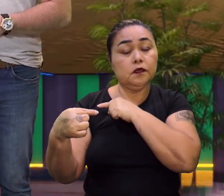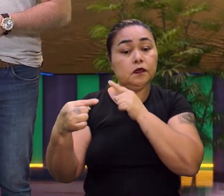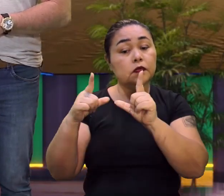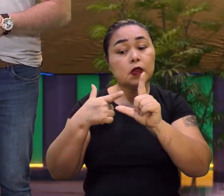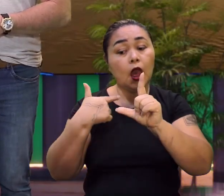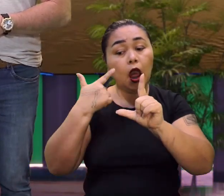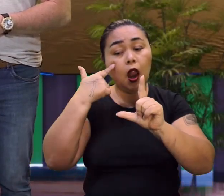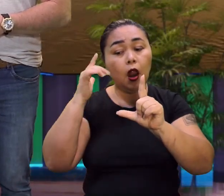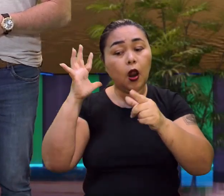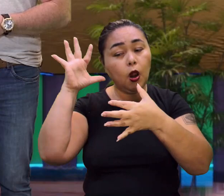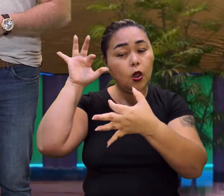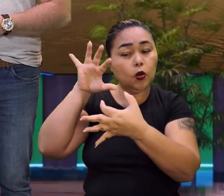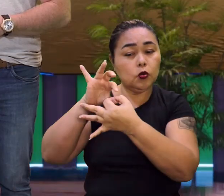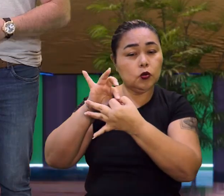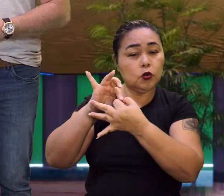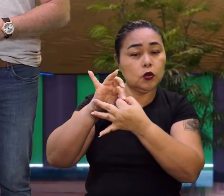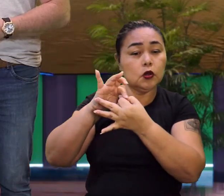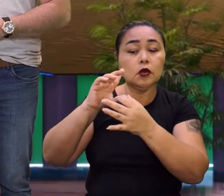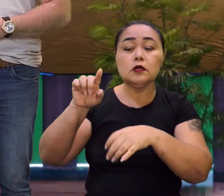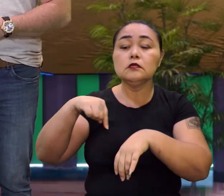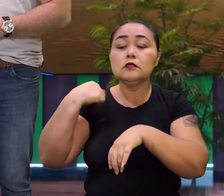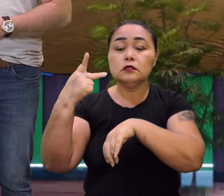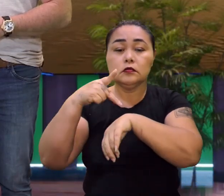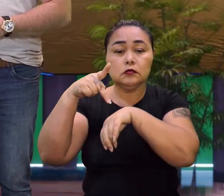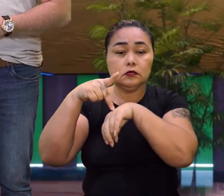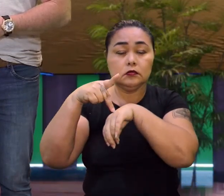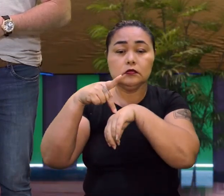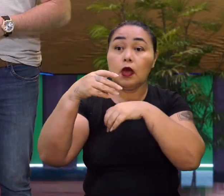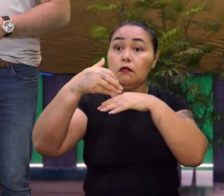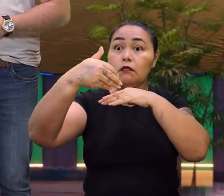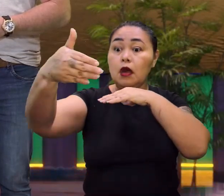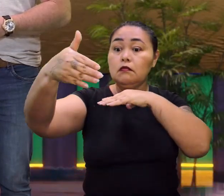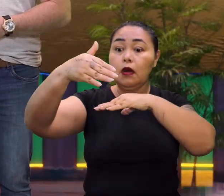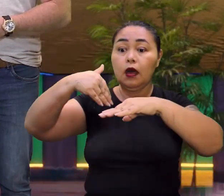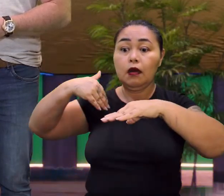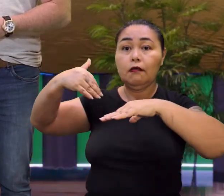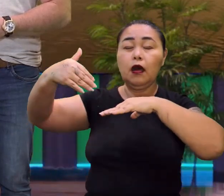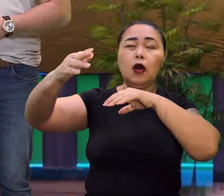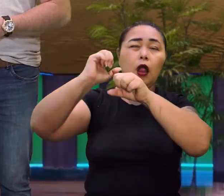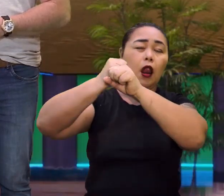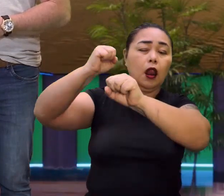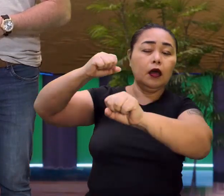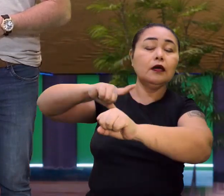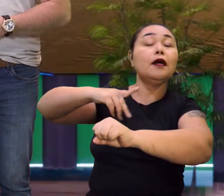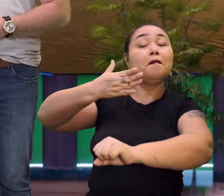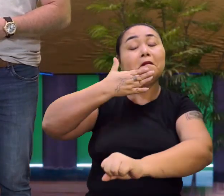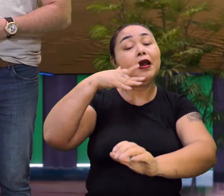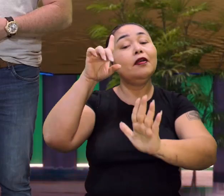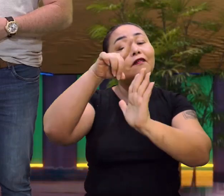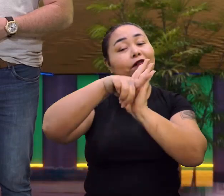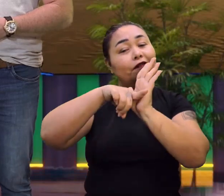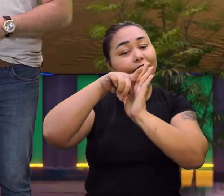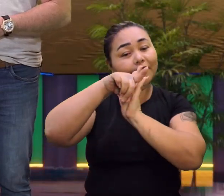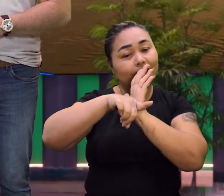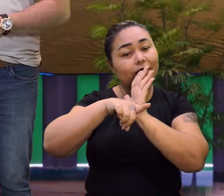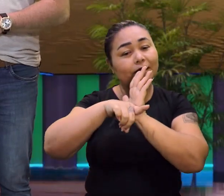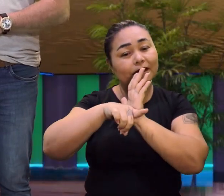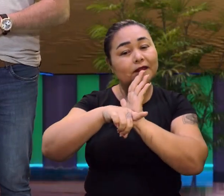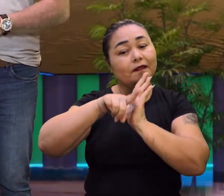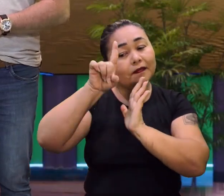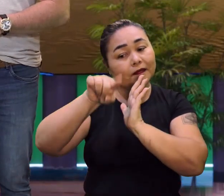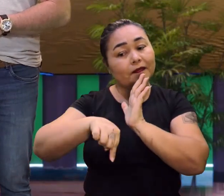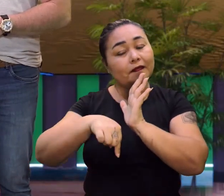de lógica mesmo, por nosso país ser de dimensões continentais, seria ferrovias, né? Exatamente. Seriam